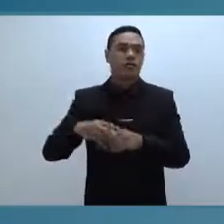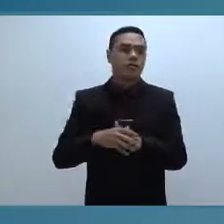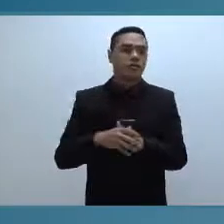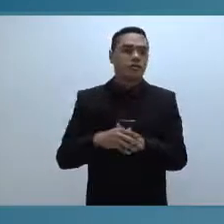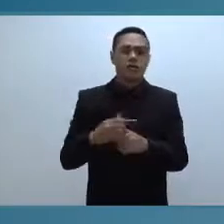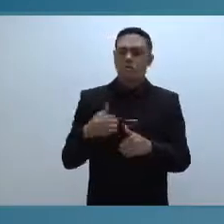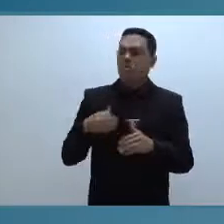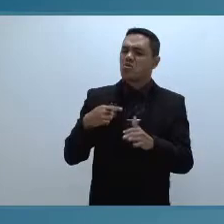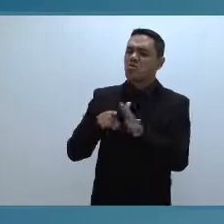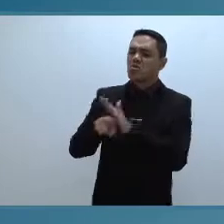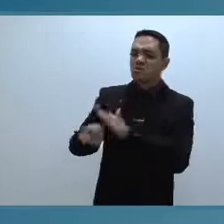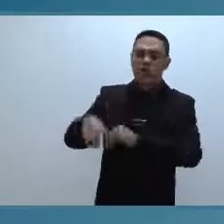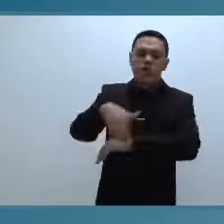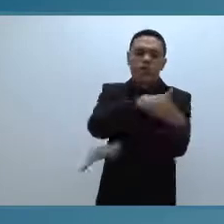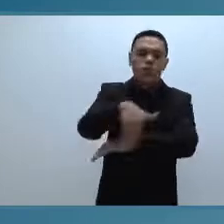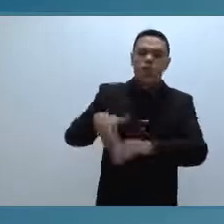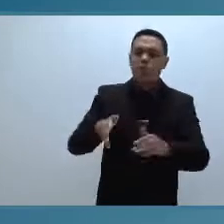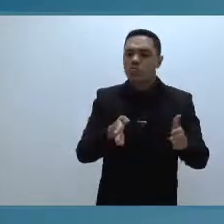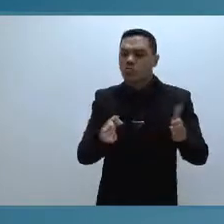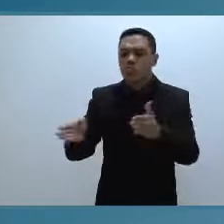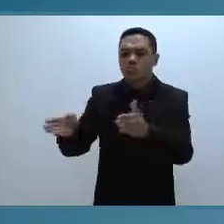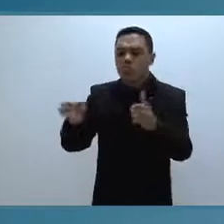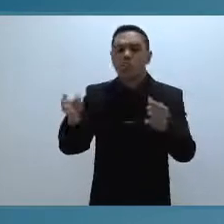está razoável, cheio de brita,